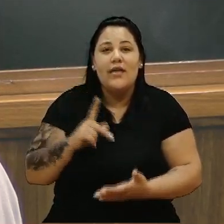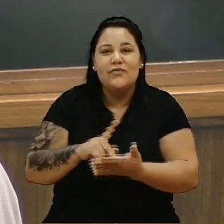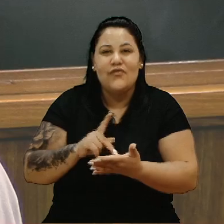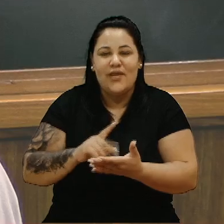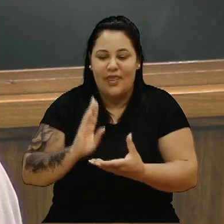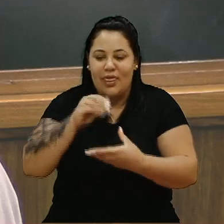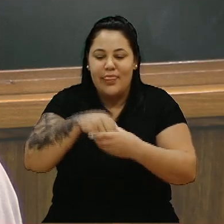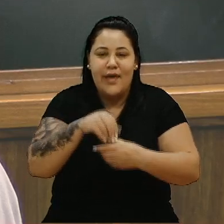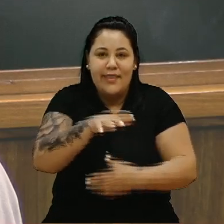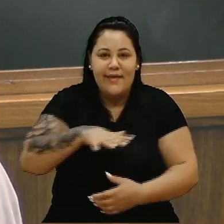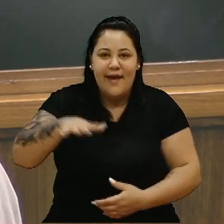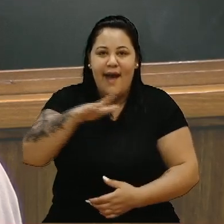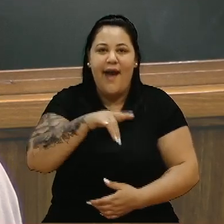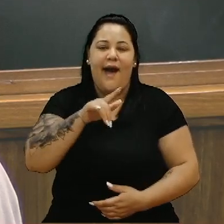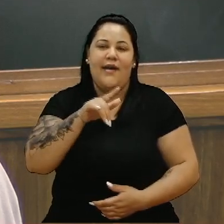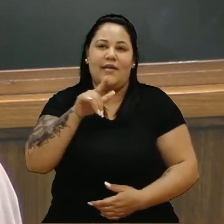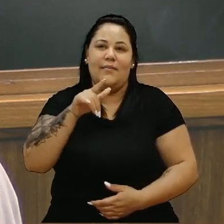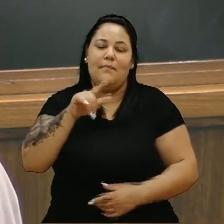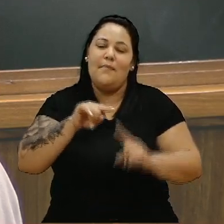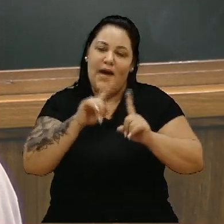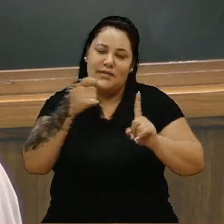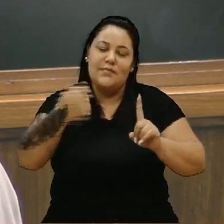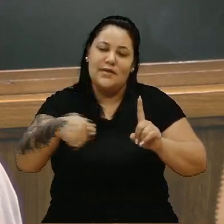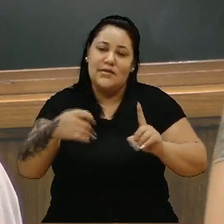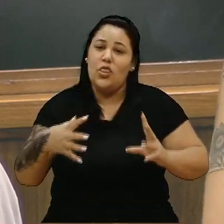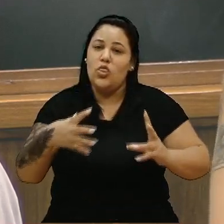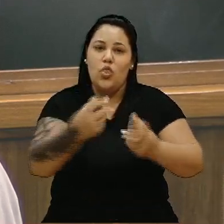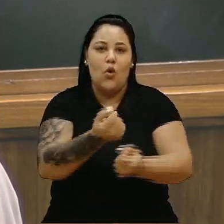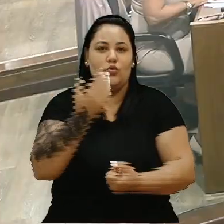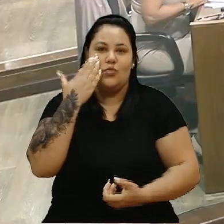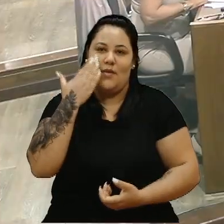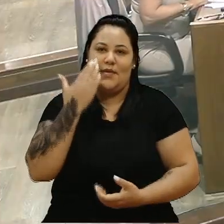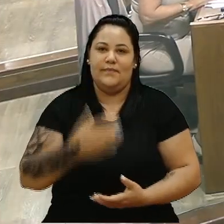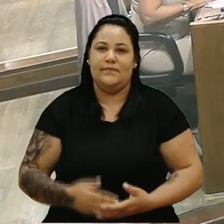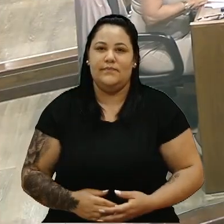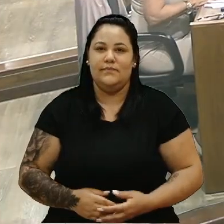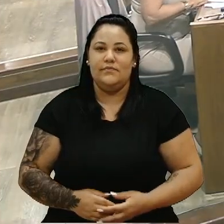complexa, mas que precisa ser de conhecimento de todos nós. Muito obrigada. Obrigado, vereadora Estela.